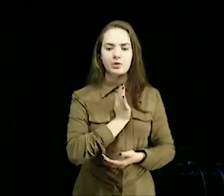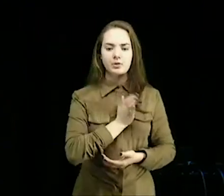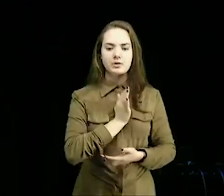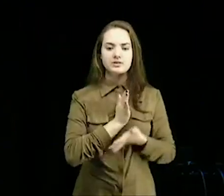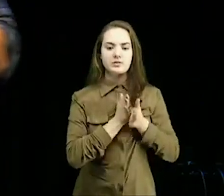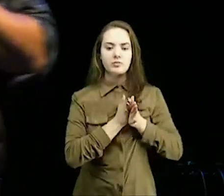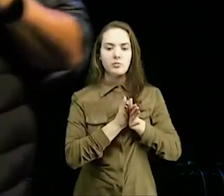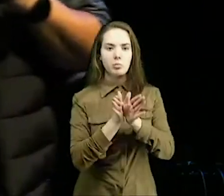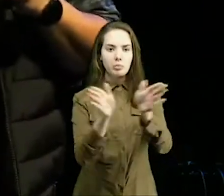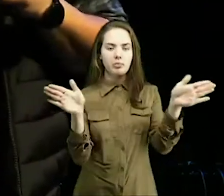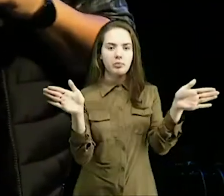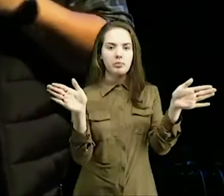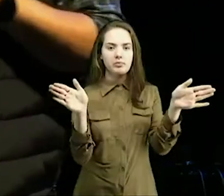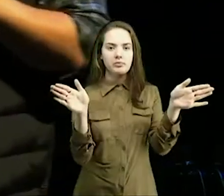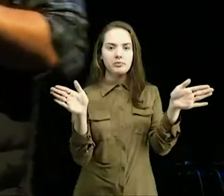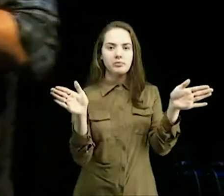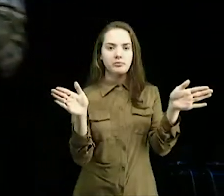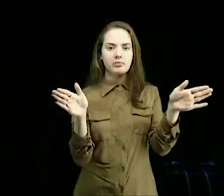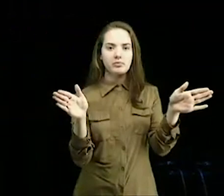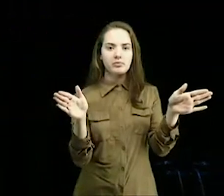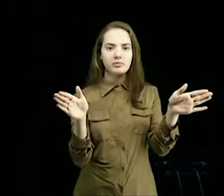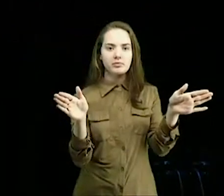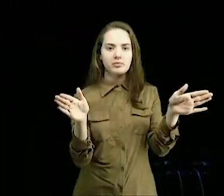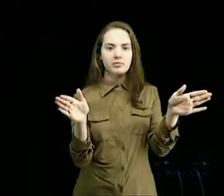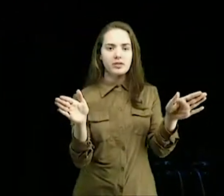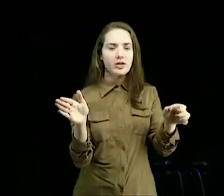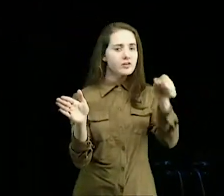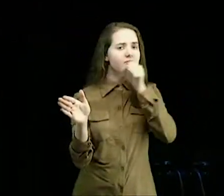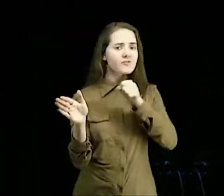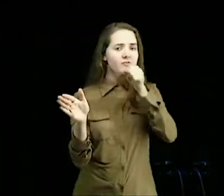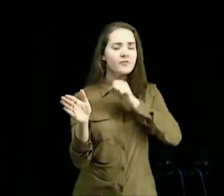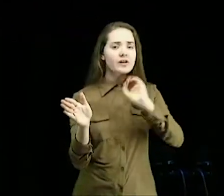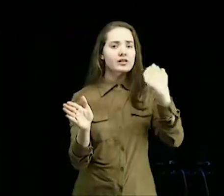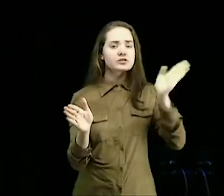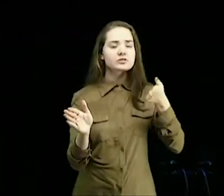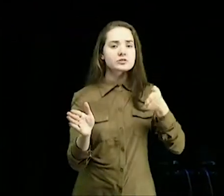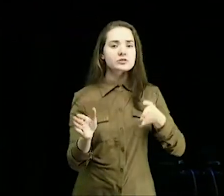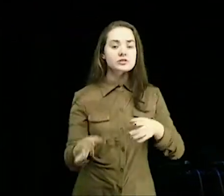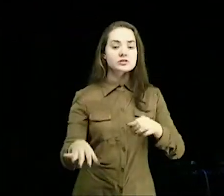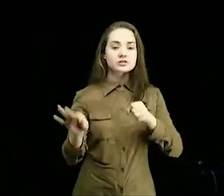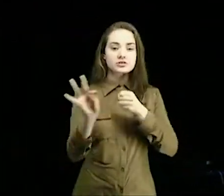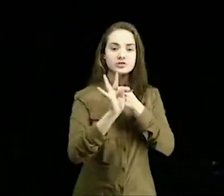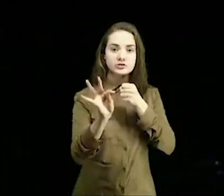dividido, a gente ser mais antigo que andar para frente. Tiago, de novo,